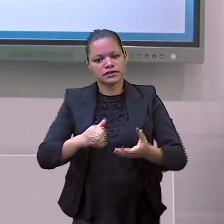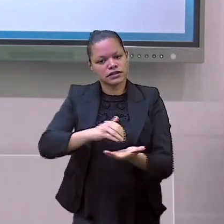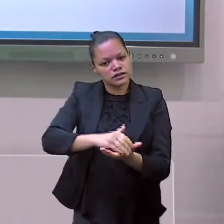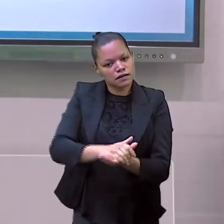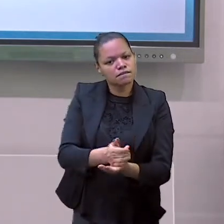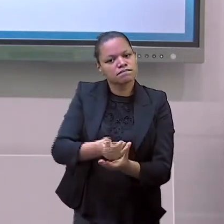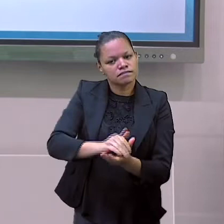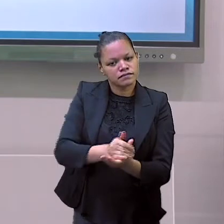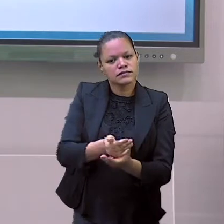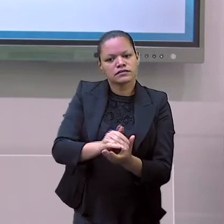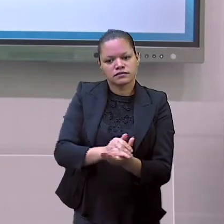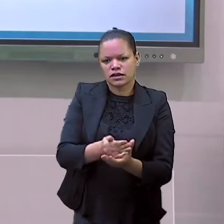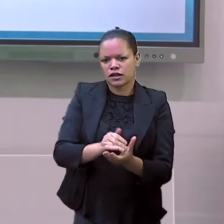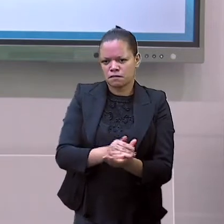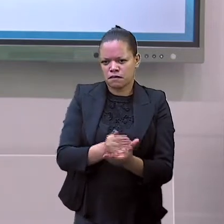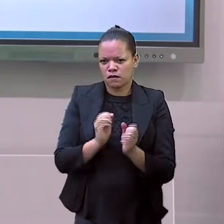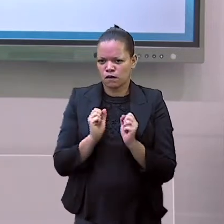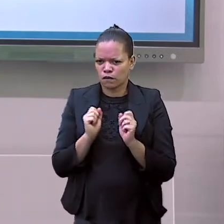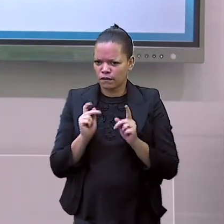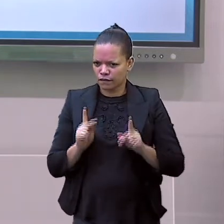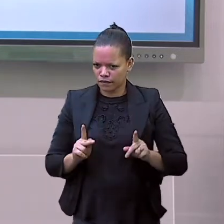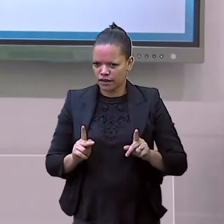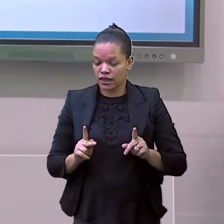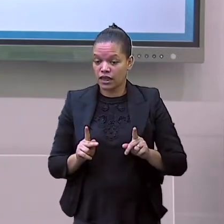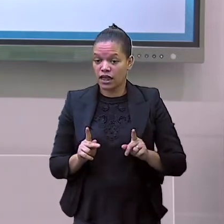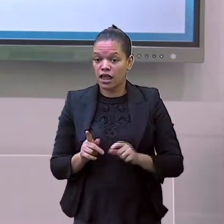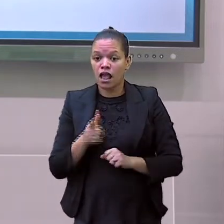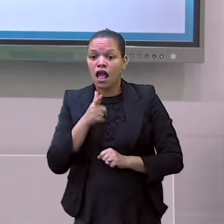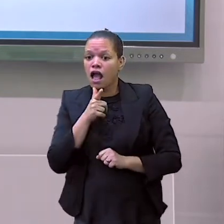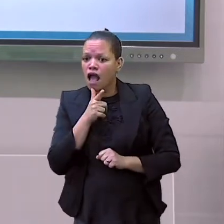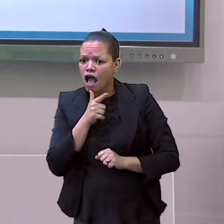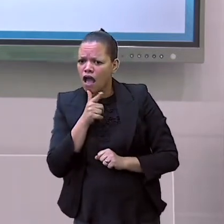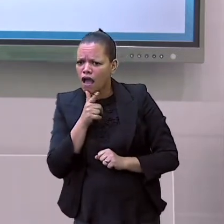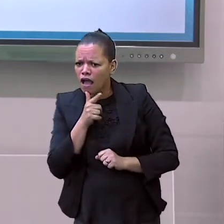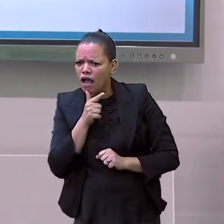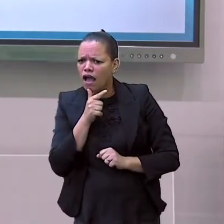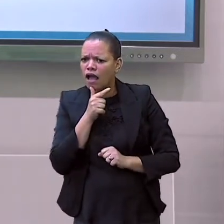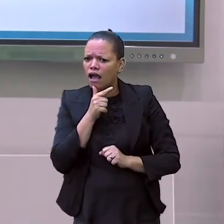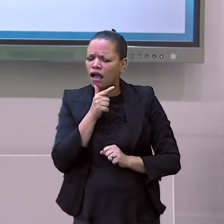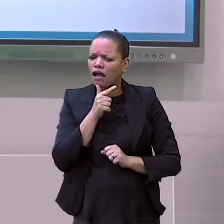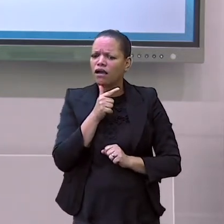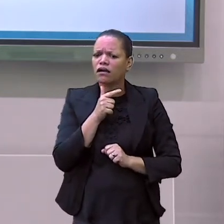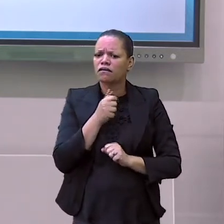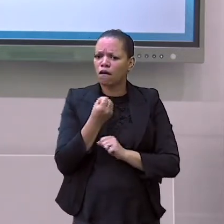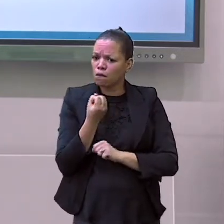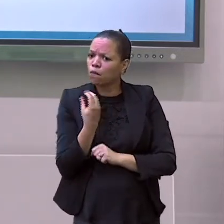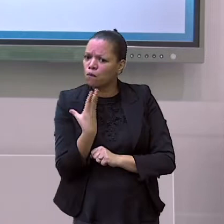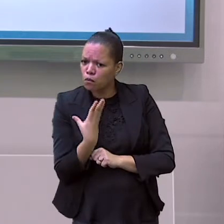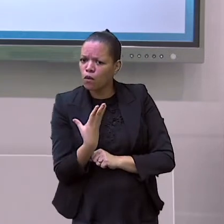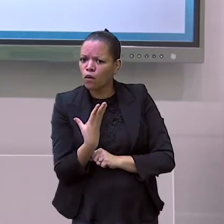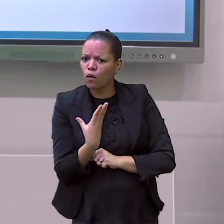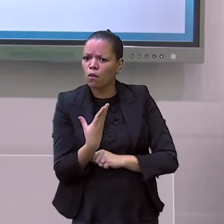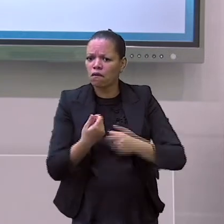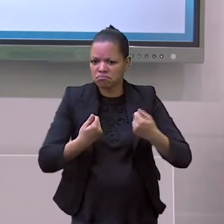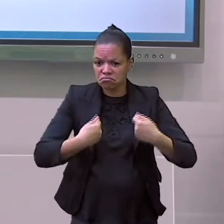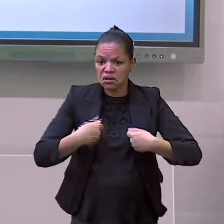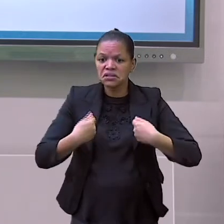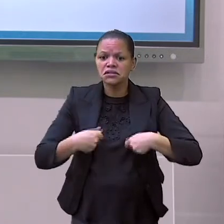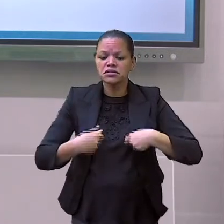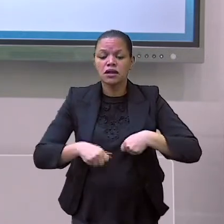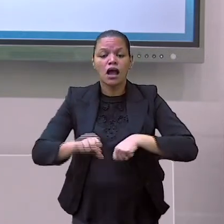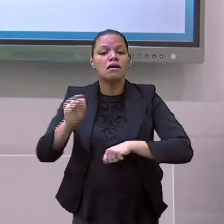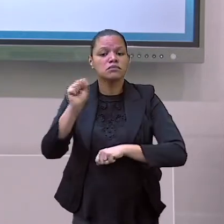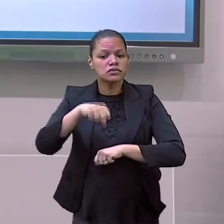por alguma situação, a água ela é bem agradável e também necessária, né? Se